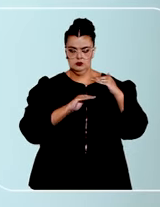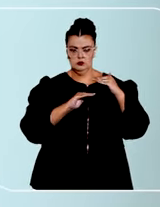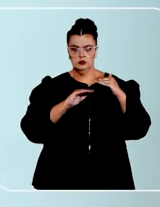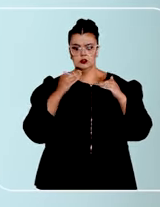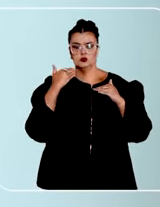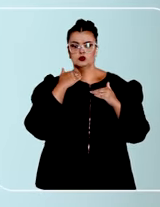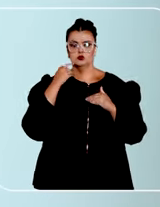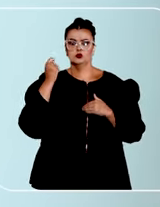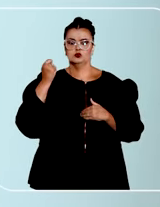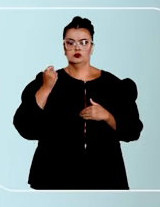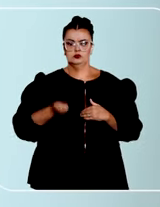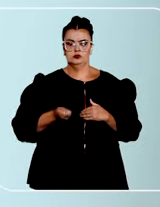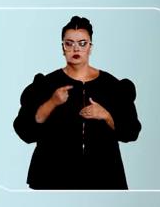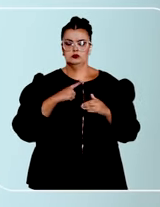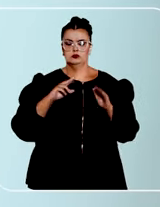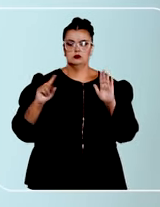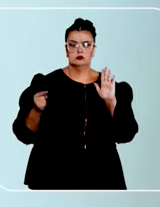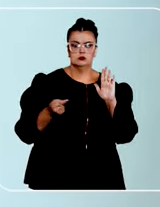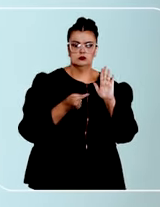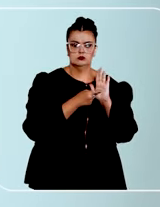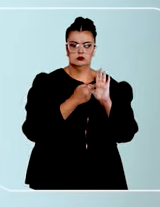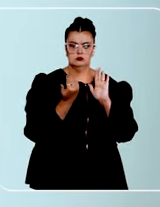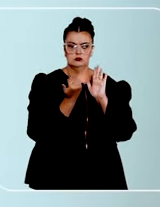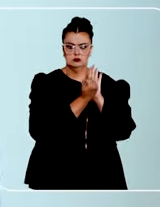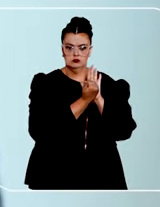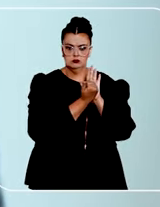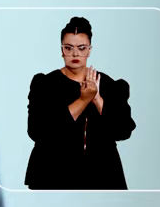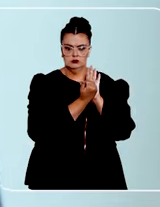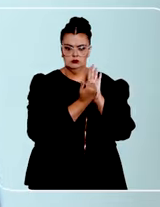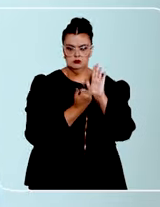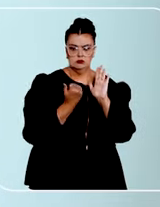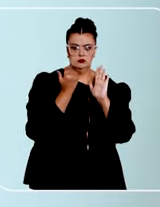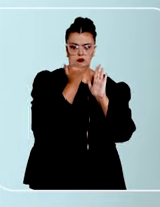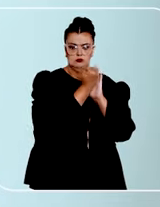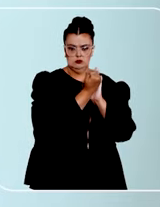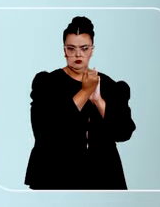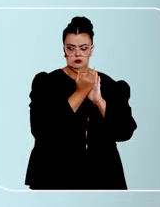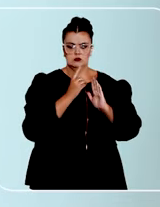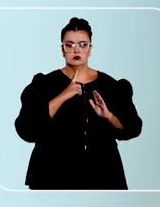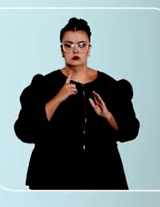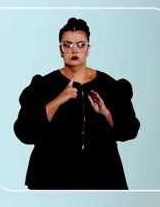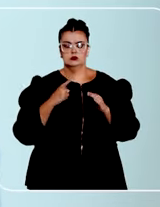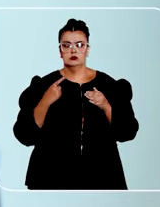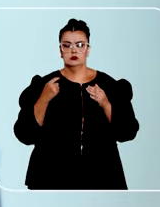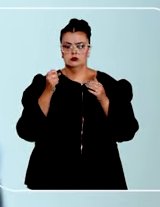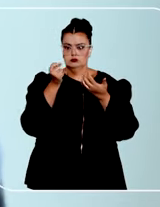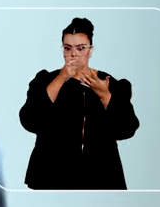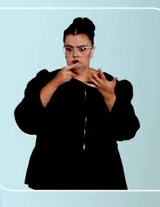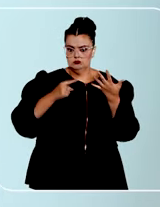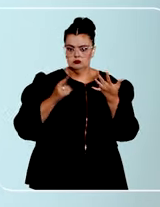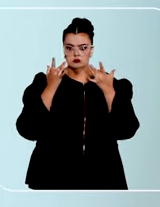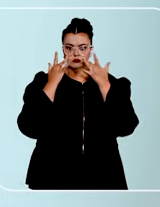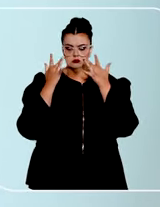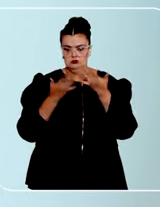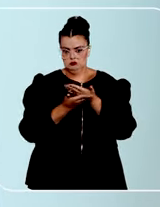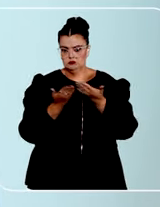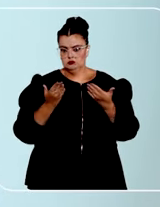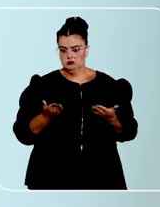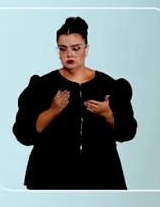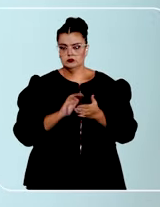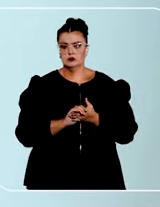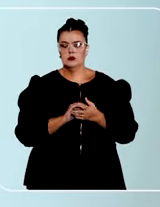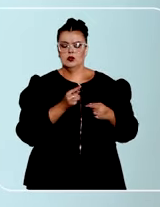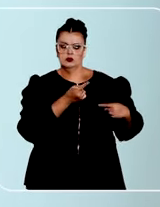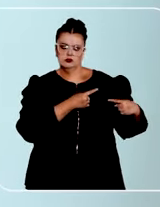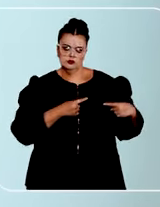juiz deverá fixar os honorários por apreciação equitativa considerando aqui os pontos já destacados muito se